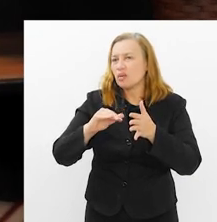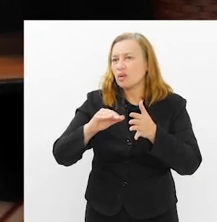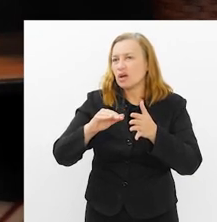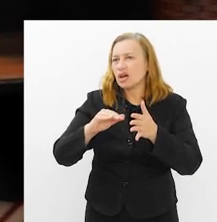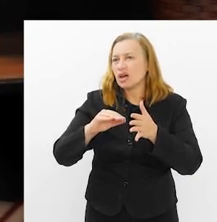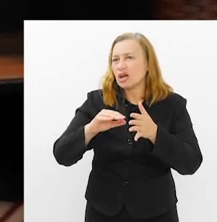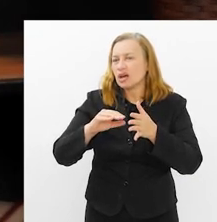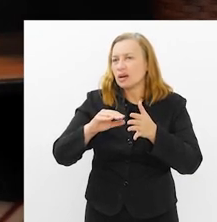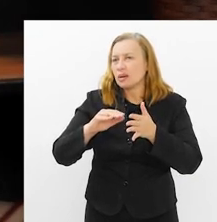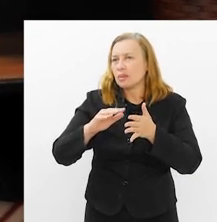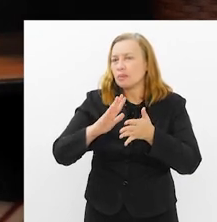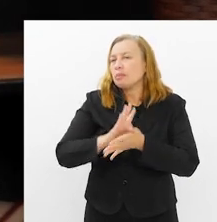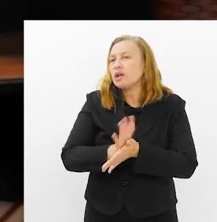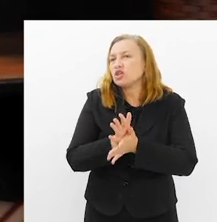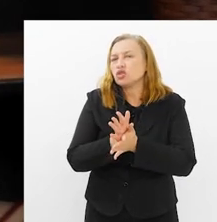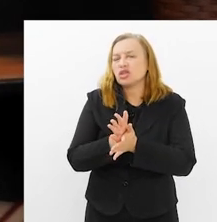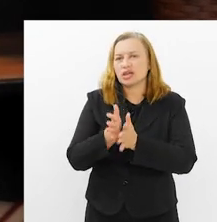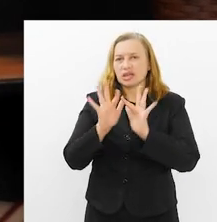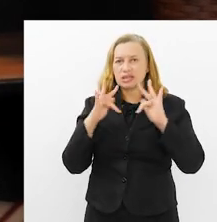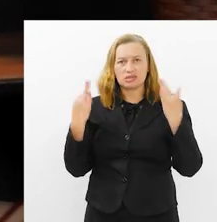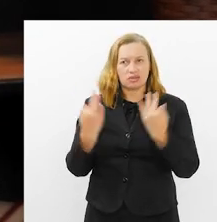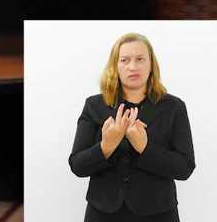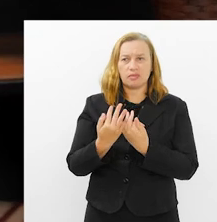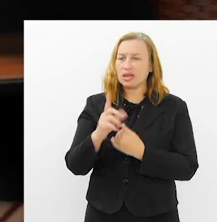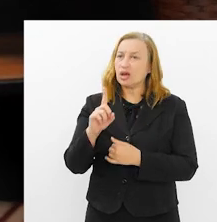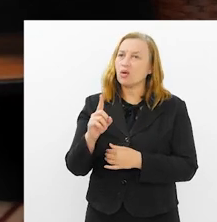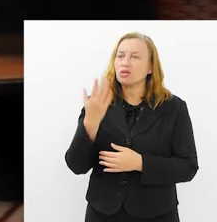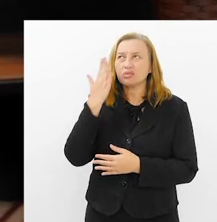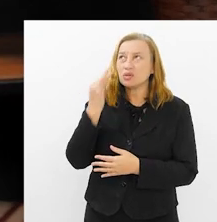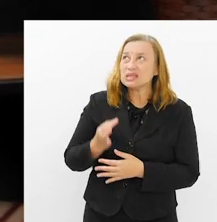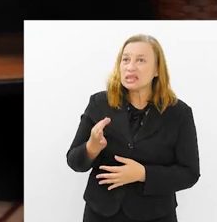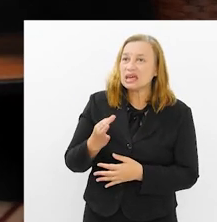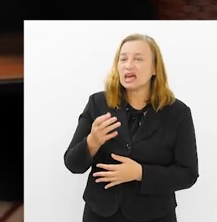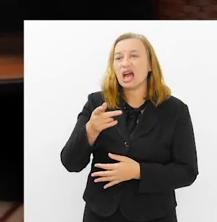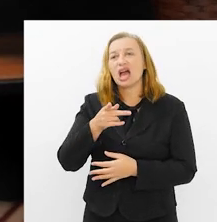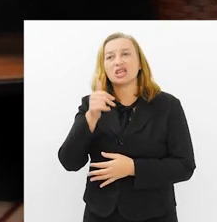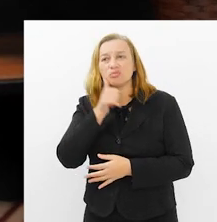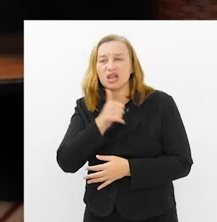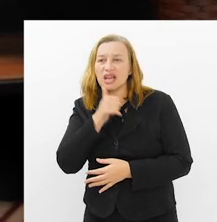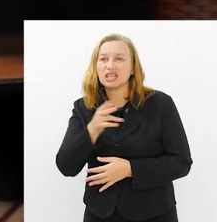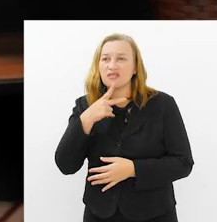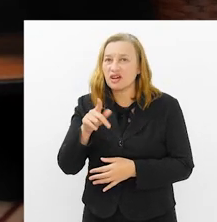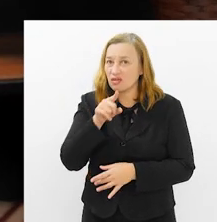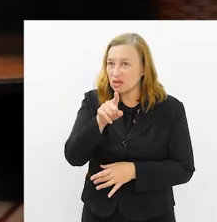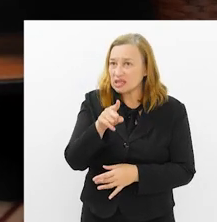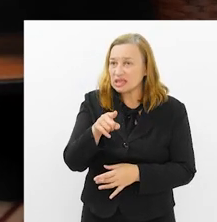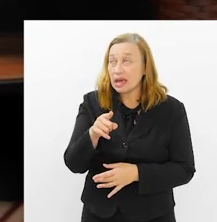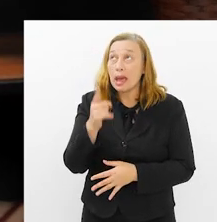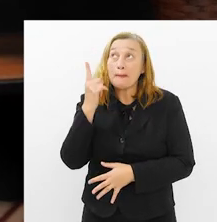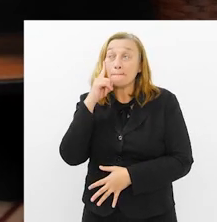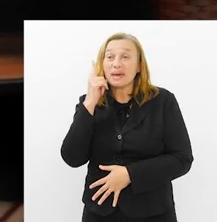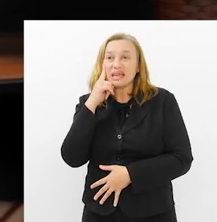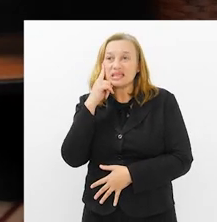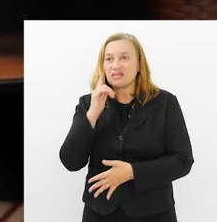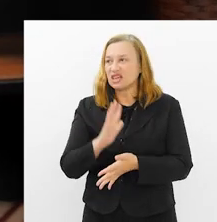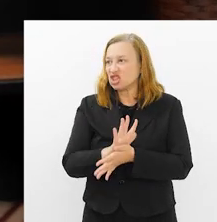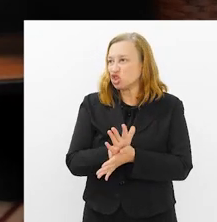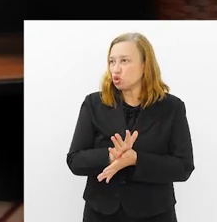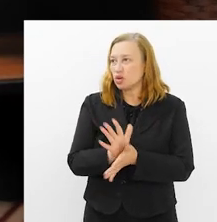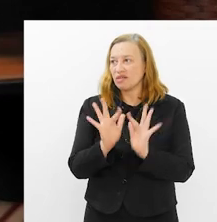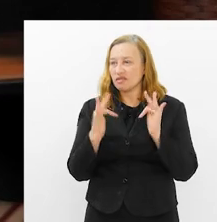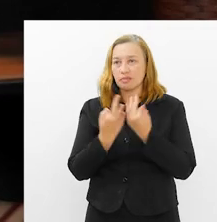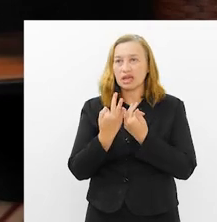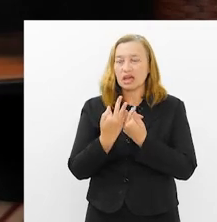seio familiar, porque muitas vezes, eu não sei se as mulheres que entram em contato com você, elas têm esse